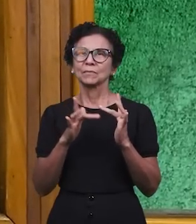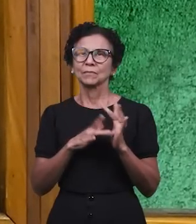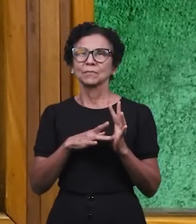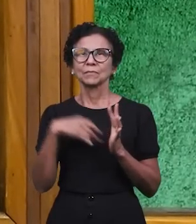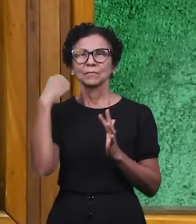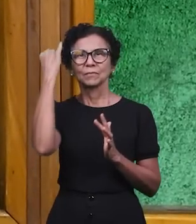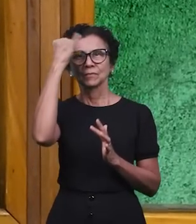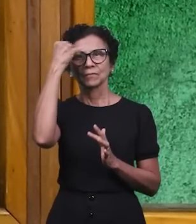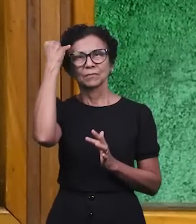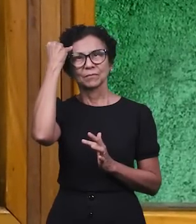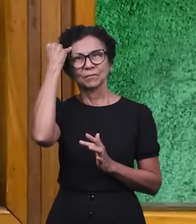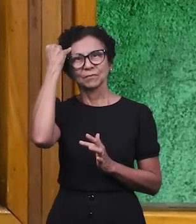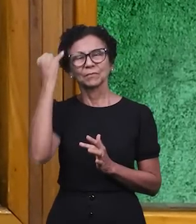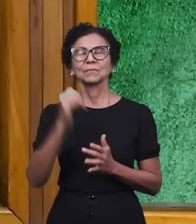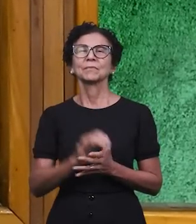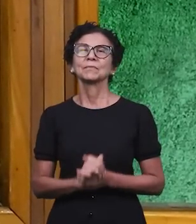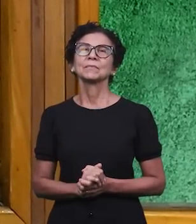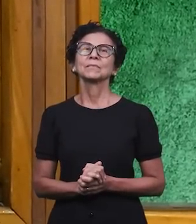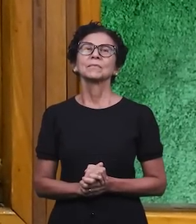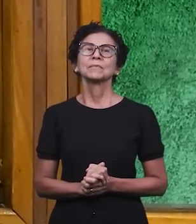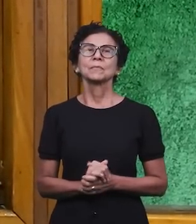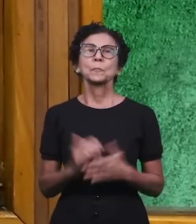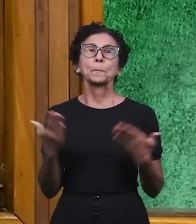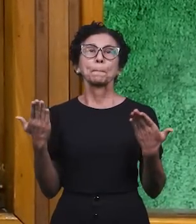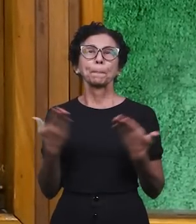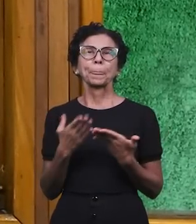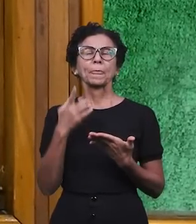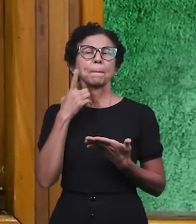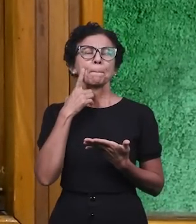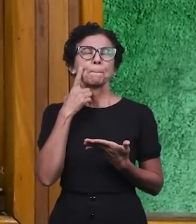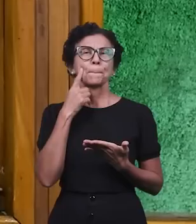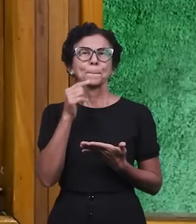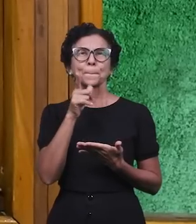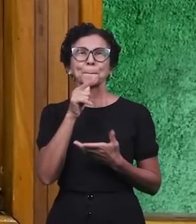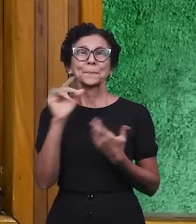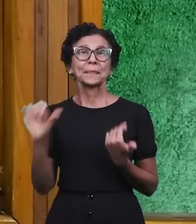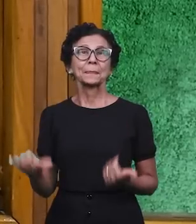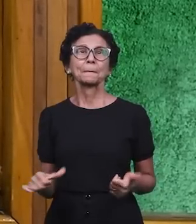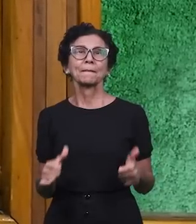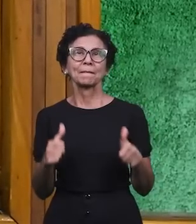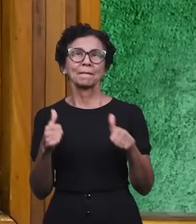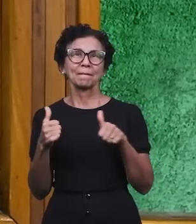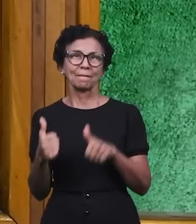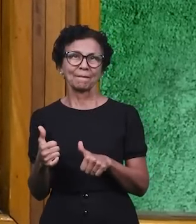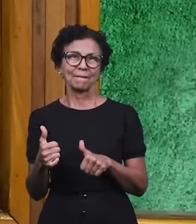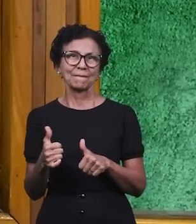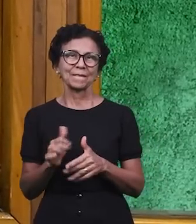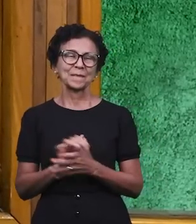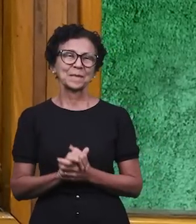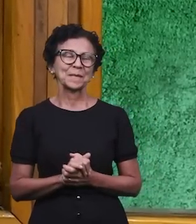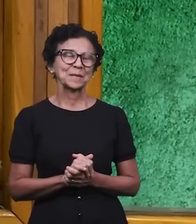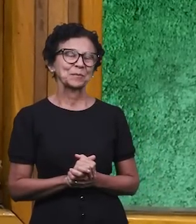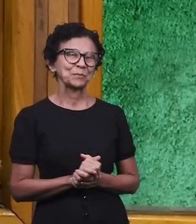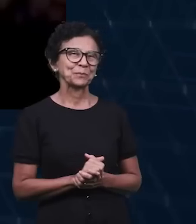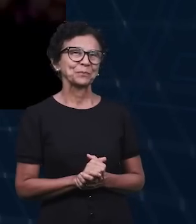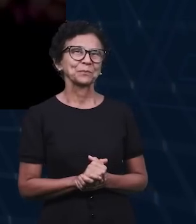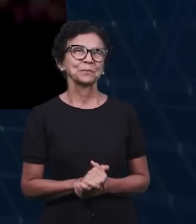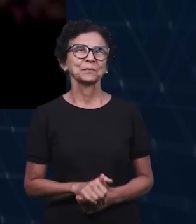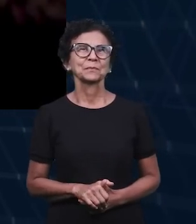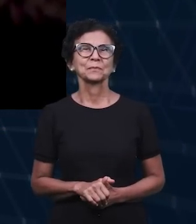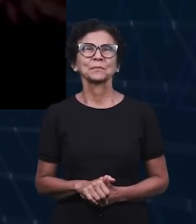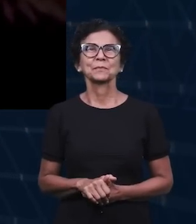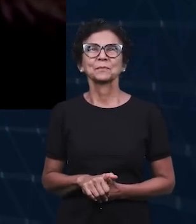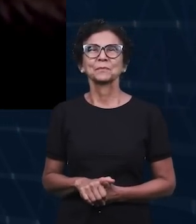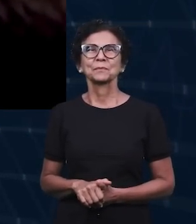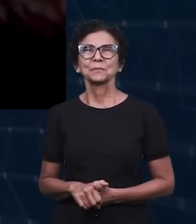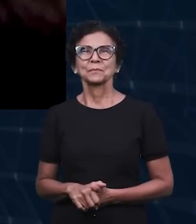Senhor, irmãos. Estamos em mais uma Mana News e nós vamos começar conferindo os batismos que aconteceram na região da Grande São Paulo. Confira. No Manaim de